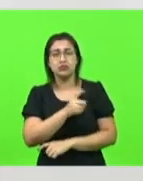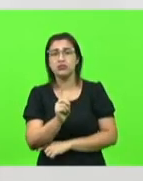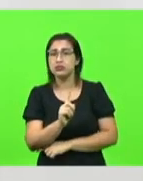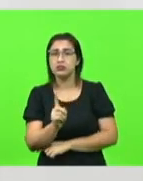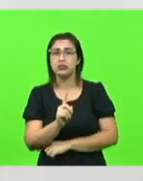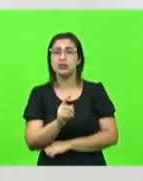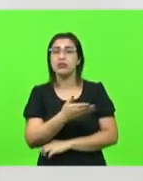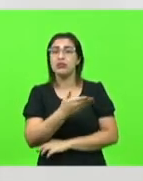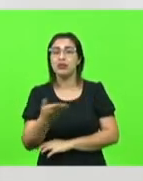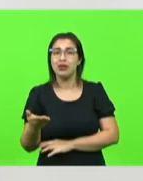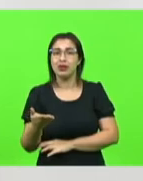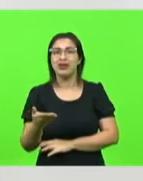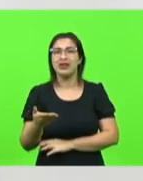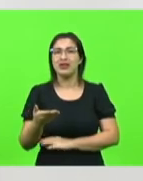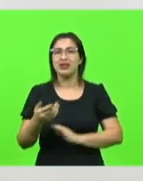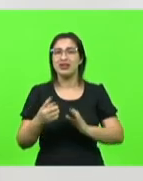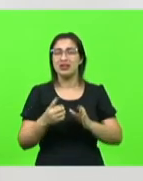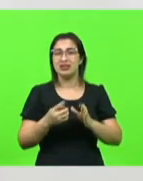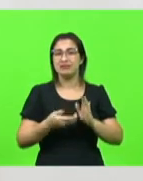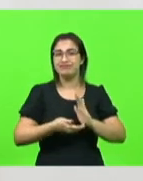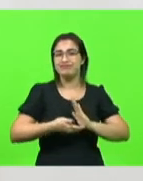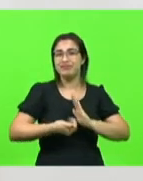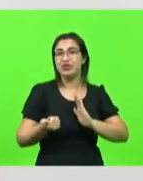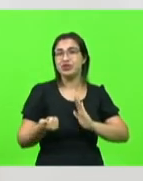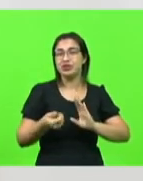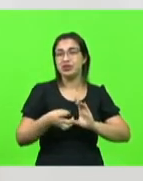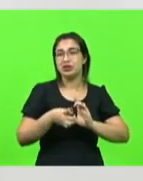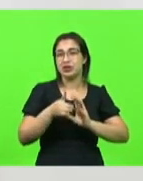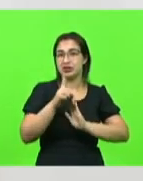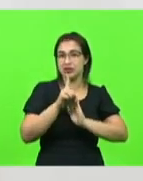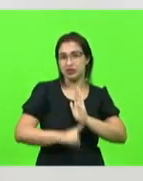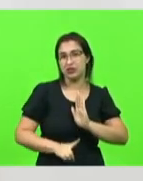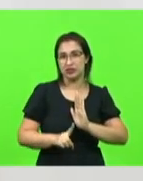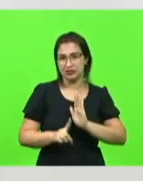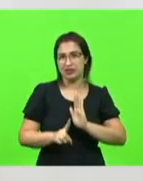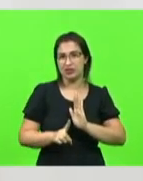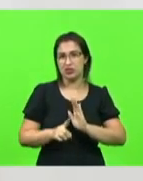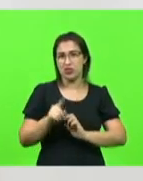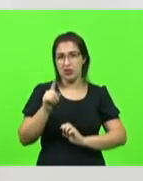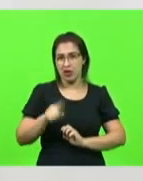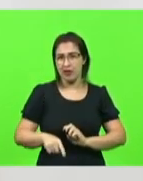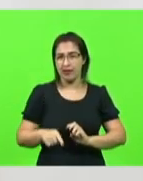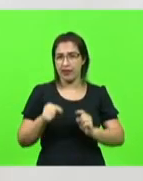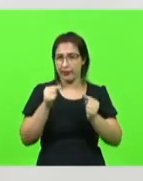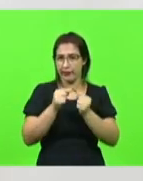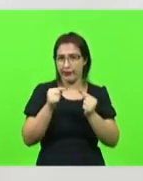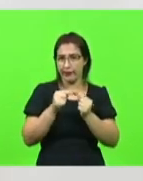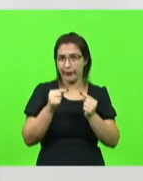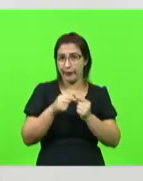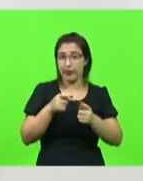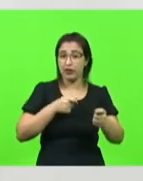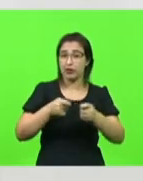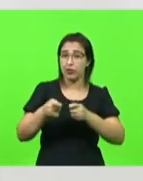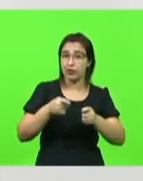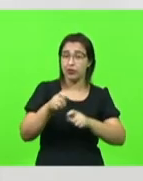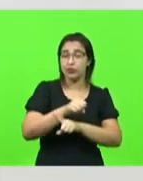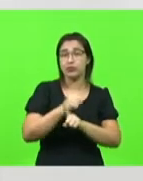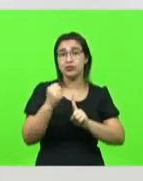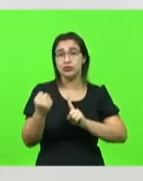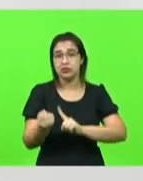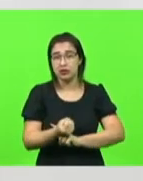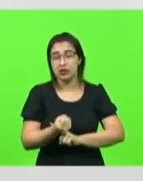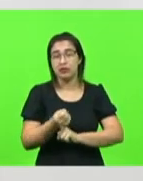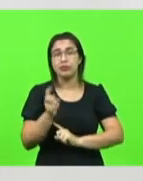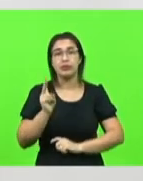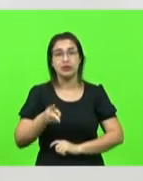nossa liberdade. Ele está tirando o nosso direito de ir e vir. Não é questão de saúde, é questão de controle social, e nós vamos lutar bravamente